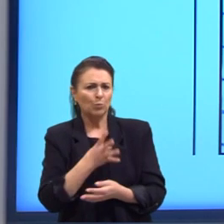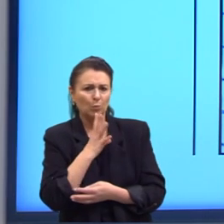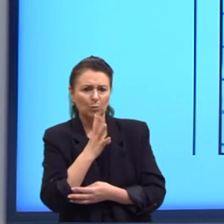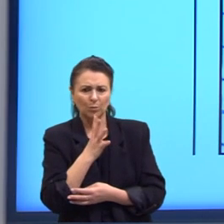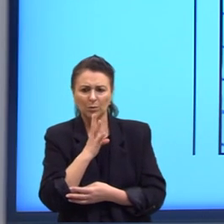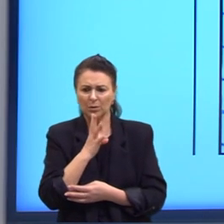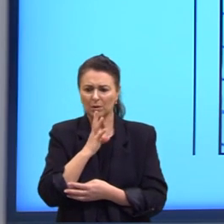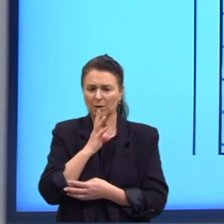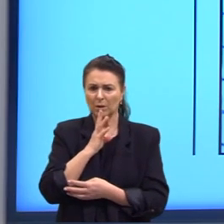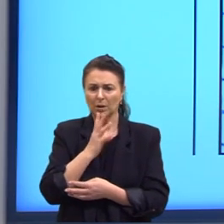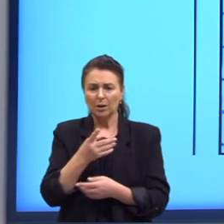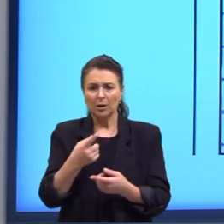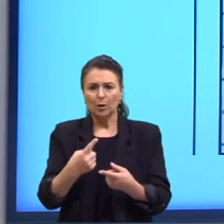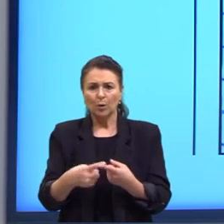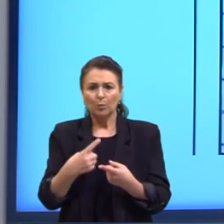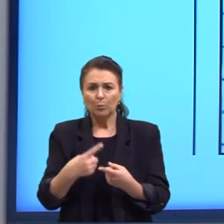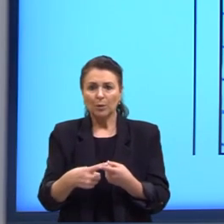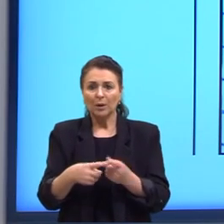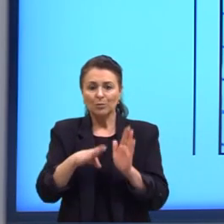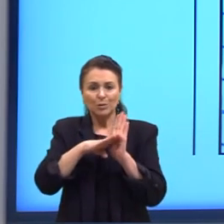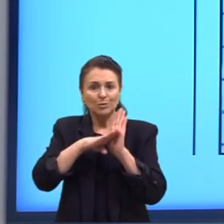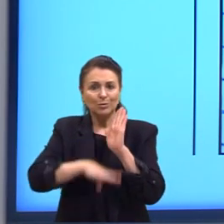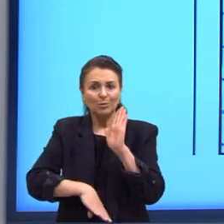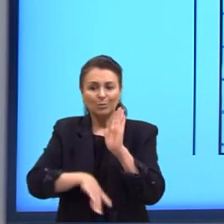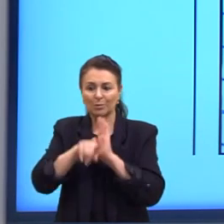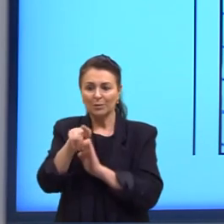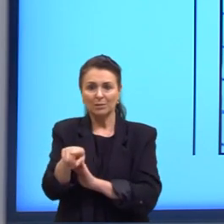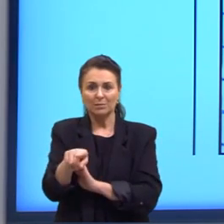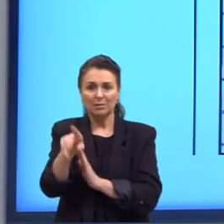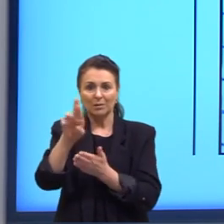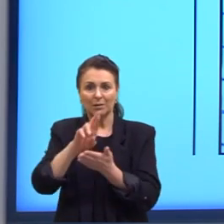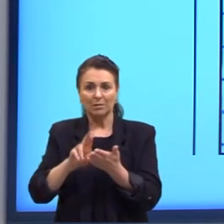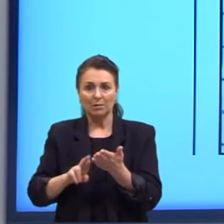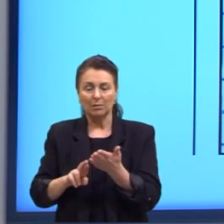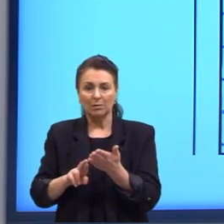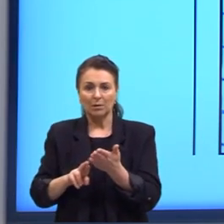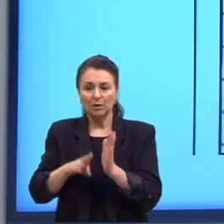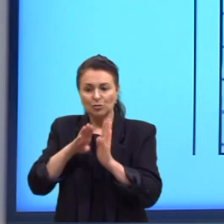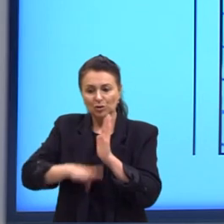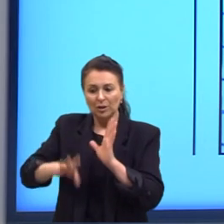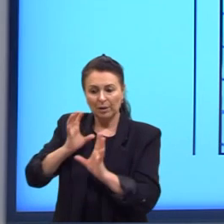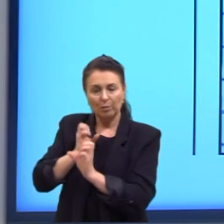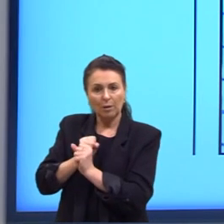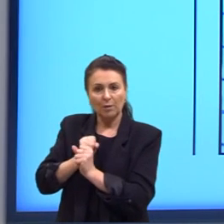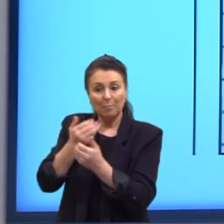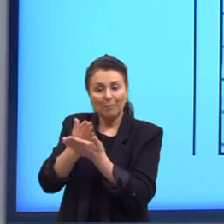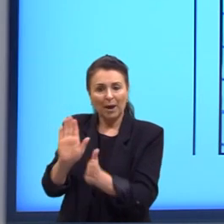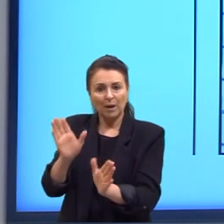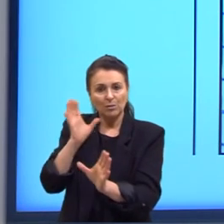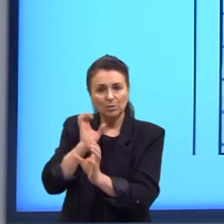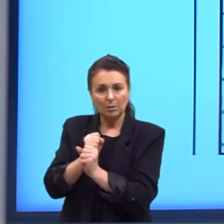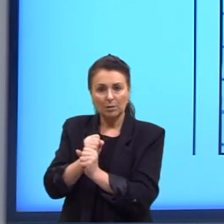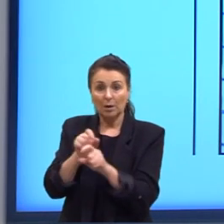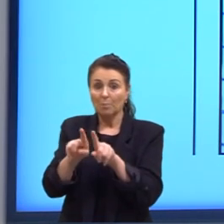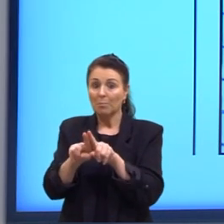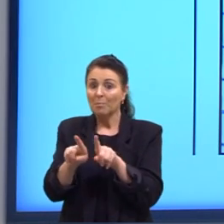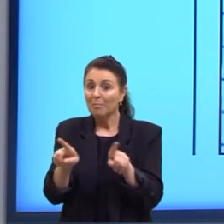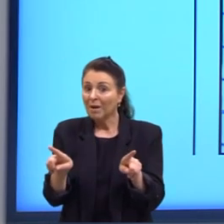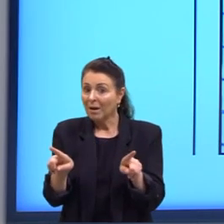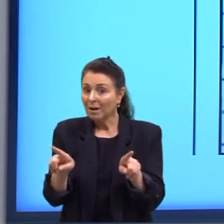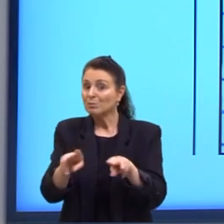não existia desconta para isso nas redações Mas a partir desse uso Aqui